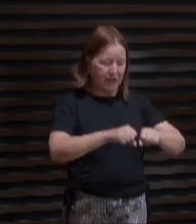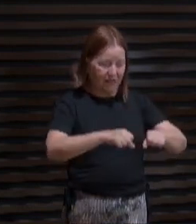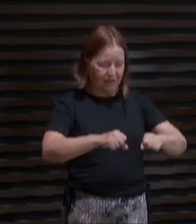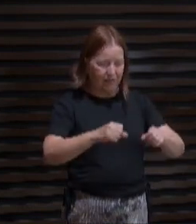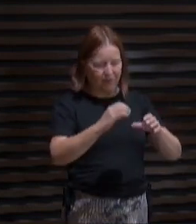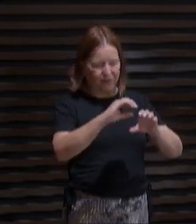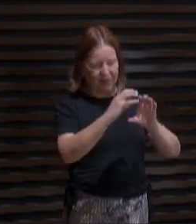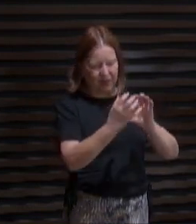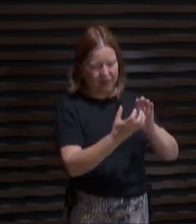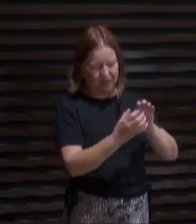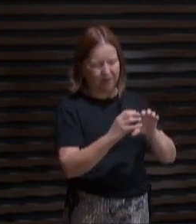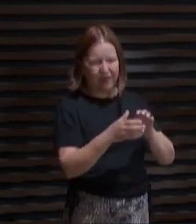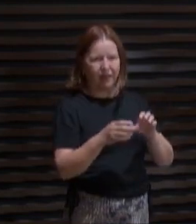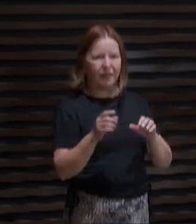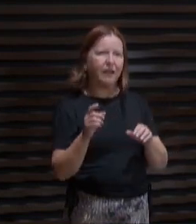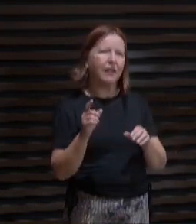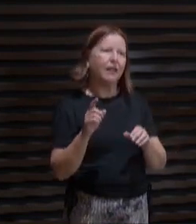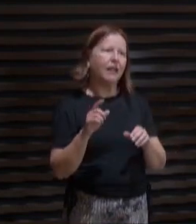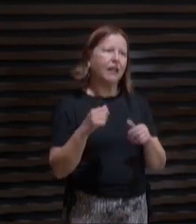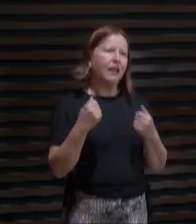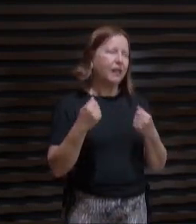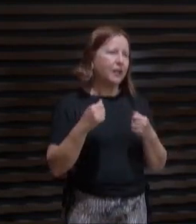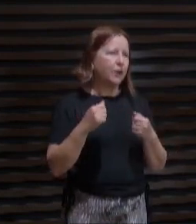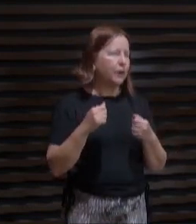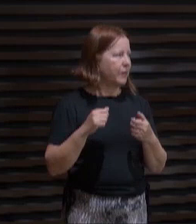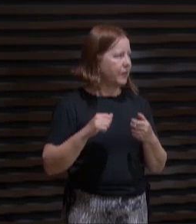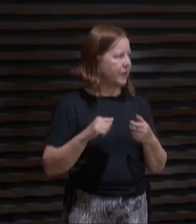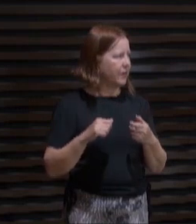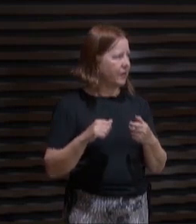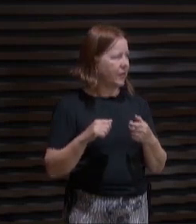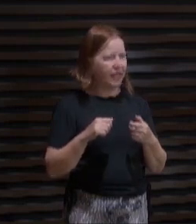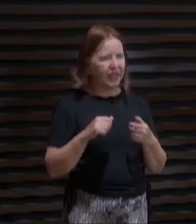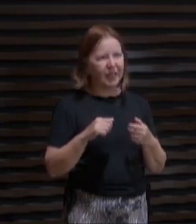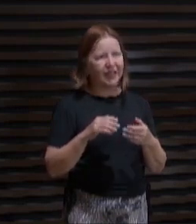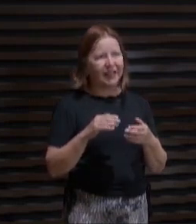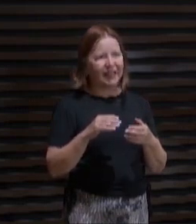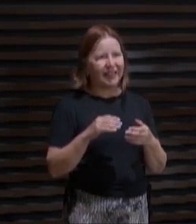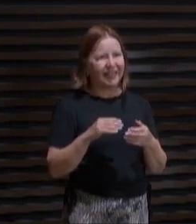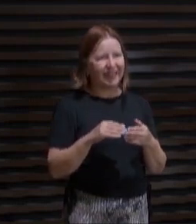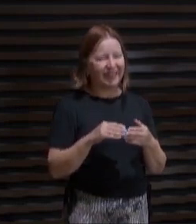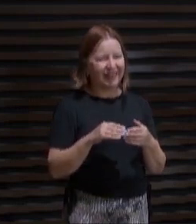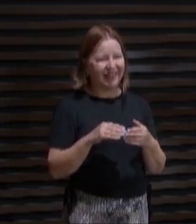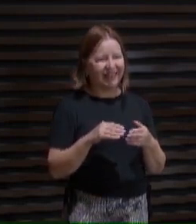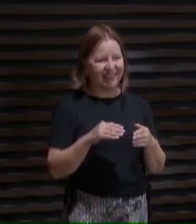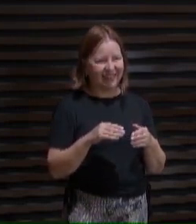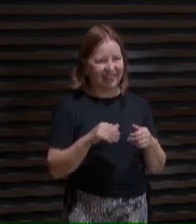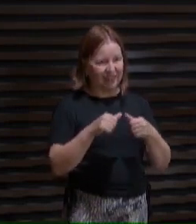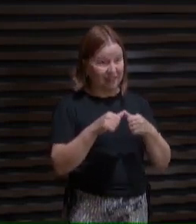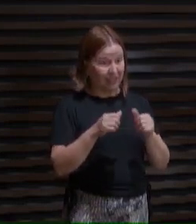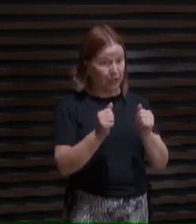você não precisa ficar com a mãe, você pega o João de Barro, ele nasce e você cria numa gaiola, quando você solta, ele